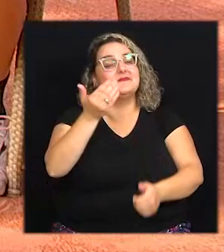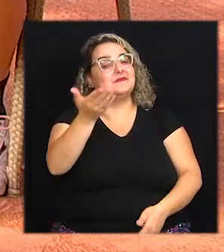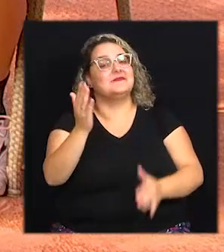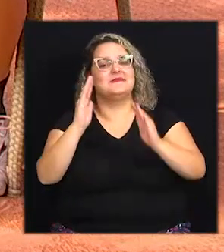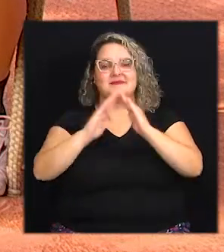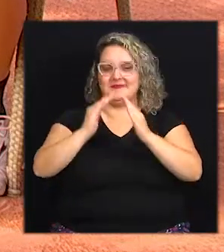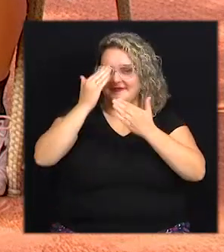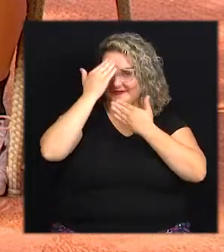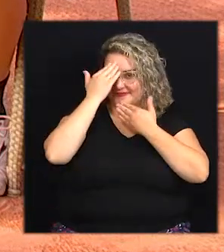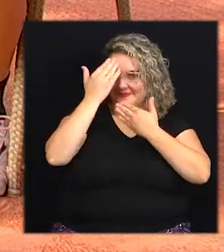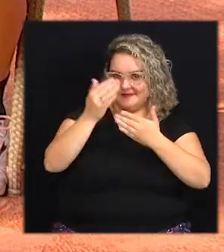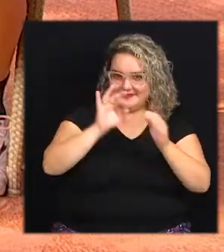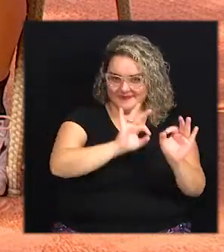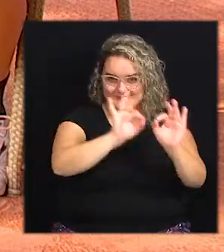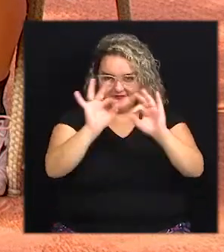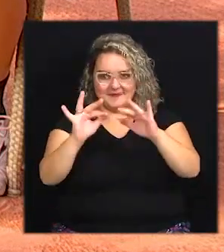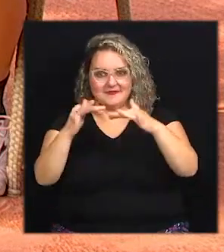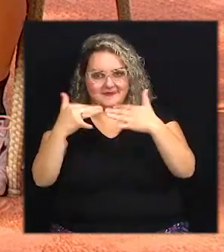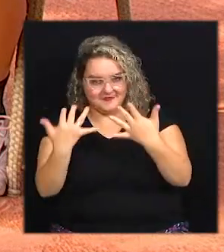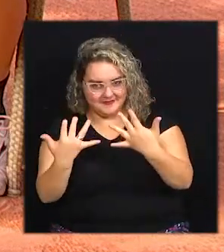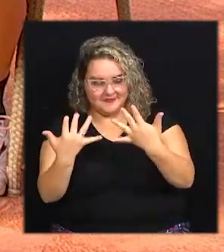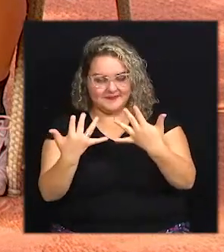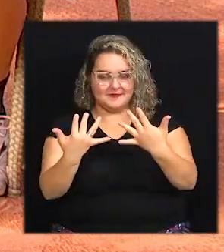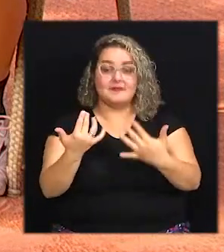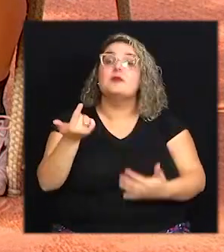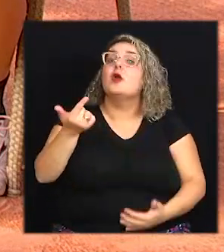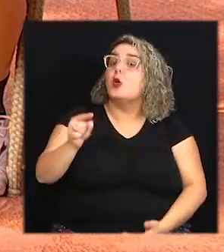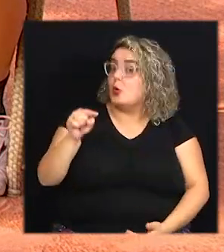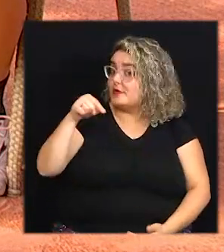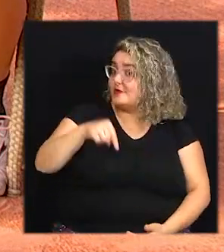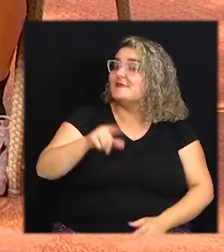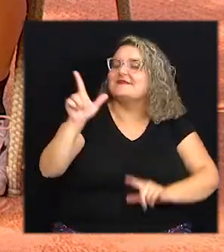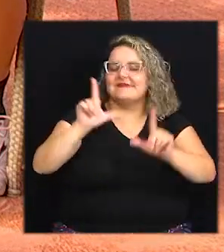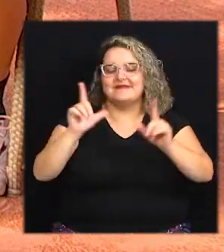Mais Esportes. A você de casa agradeço a sua companhia, a